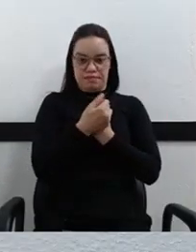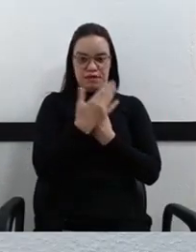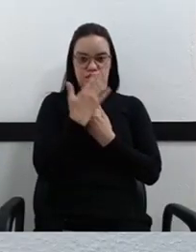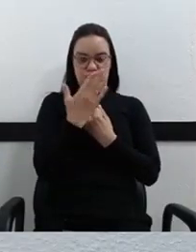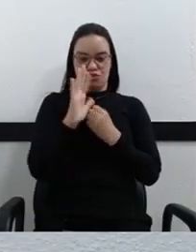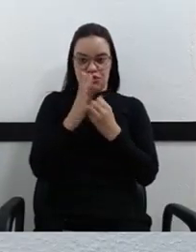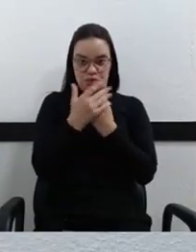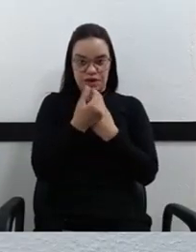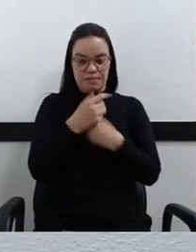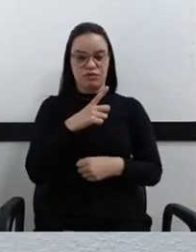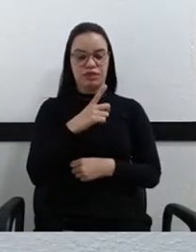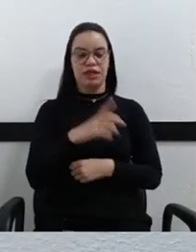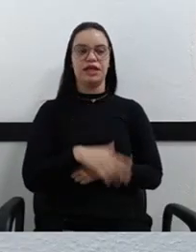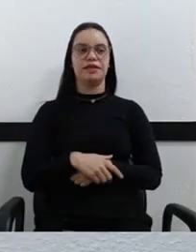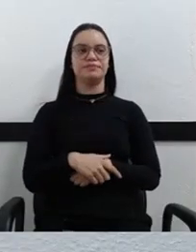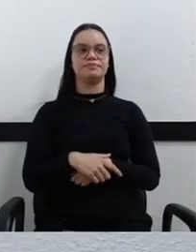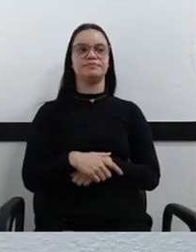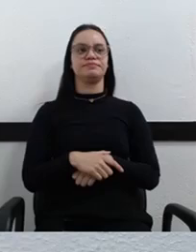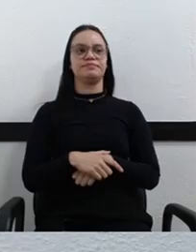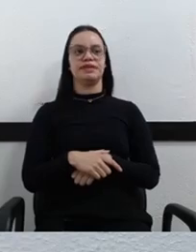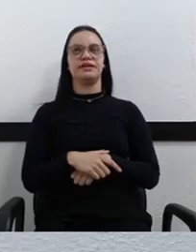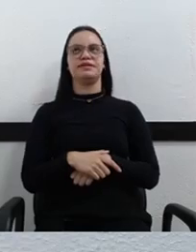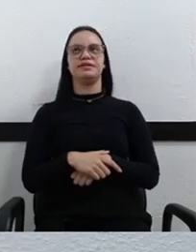o pedido de